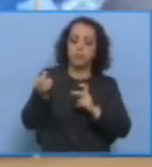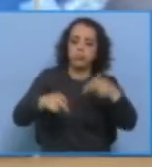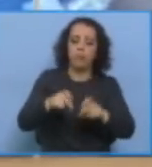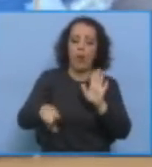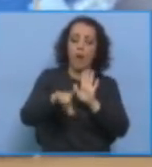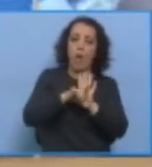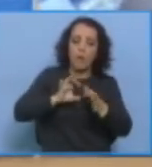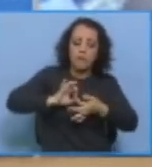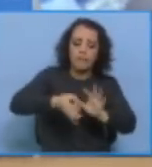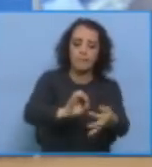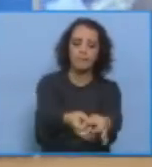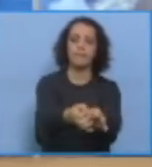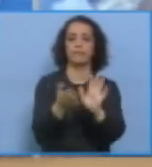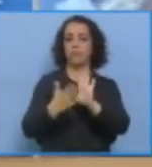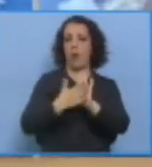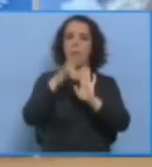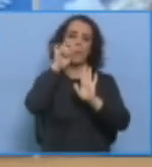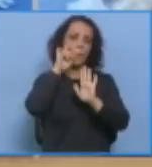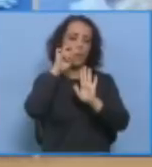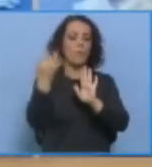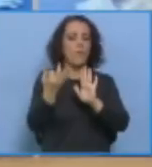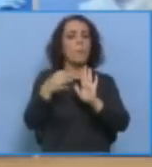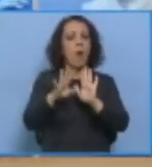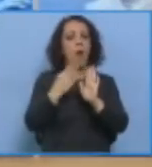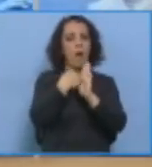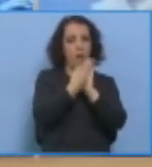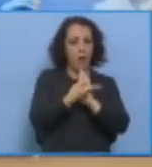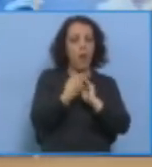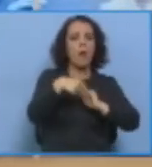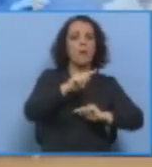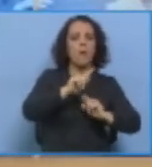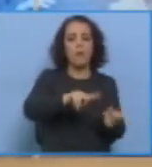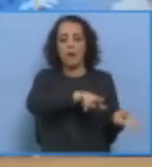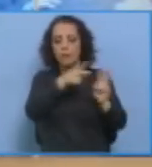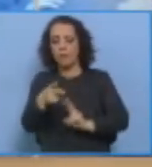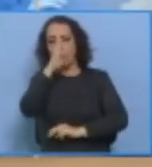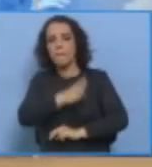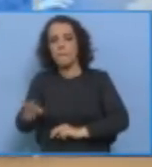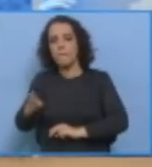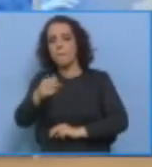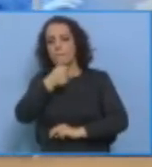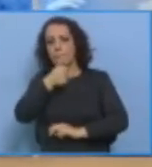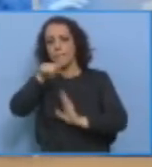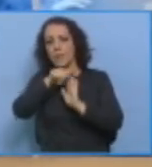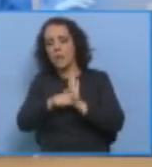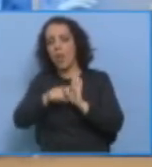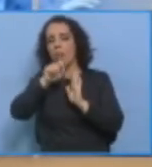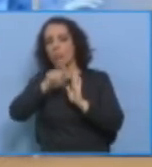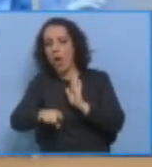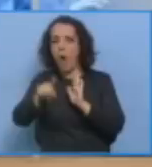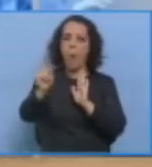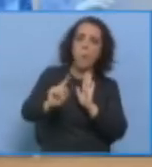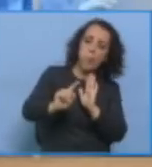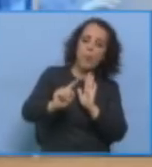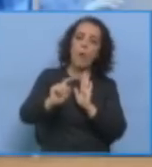igualmente consagrado e plasmado, mas depois é o conjunto das medidas práticas que o tornam possível ou não possível, que o querem viabilizar